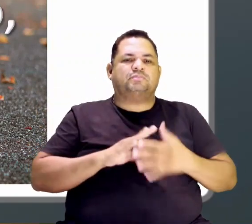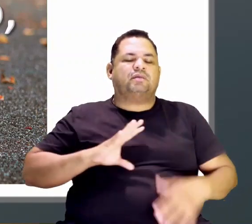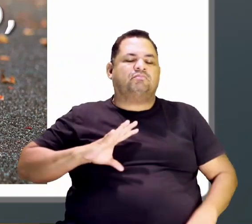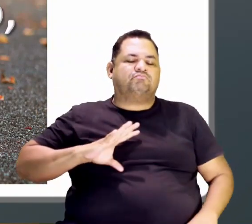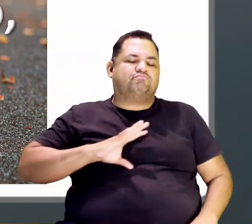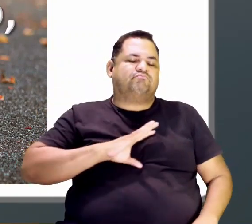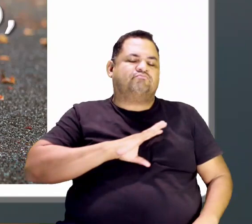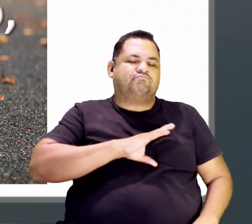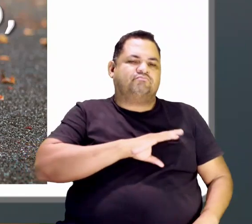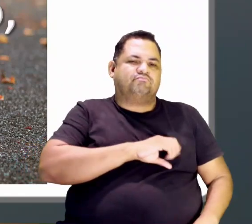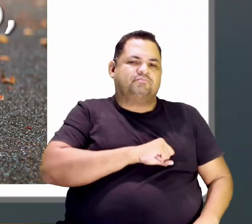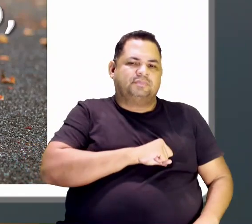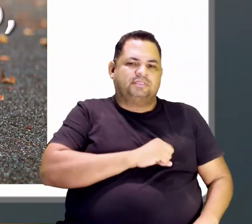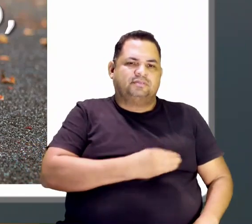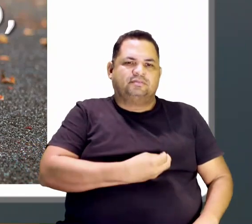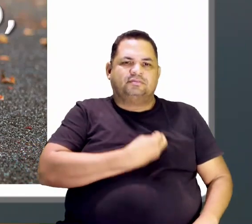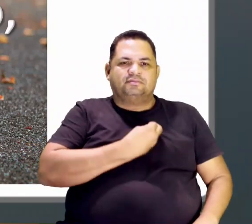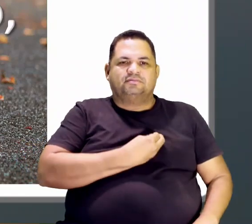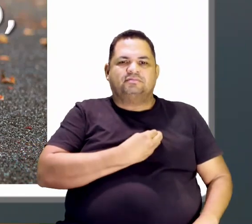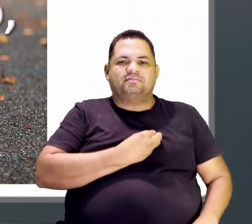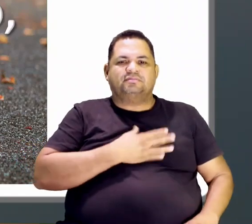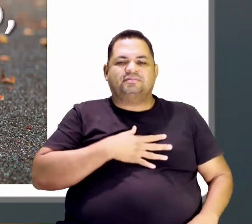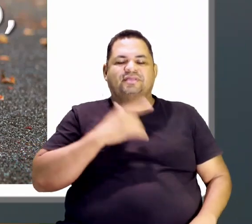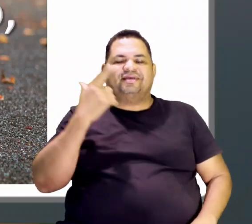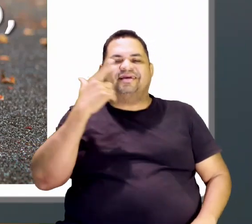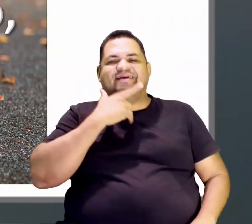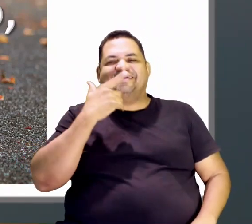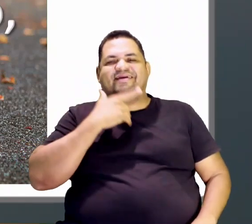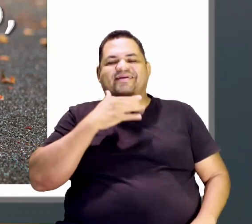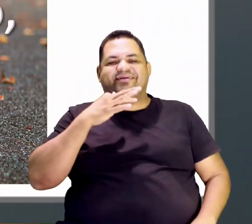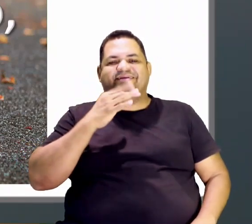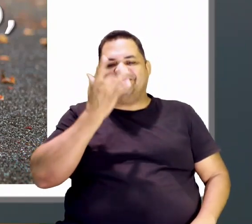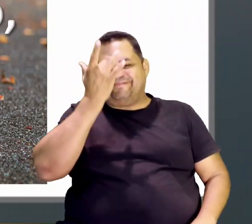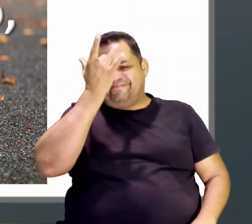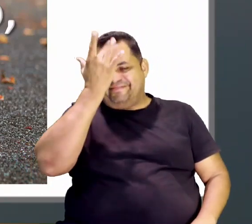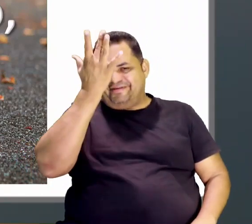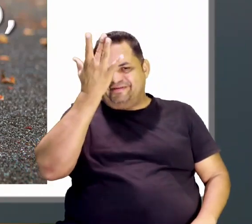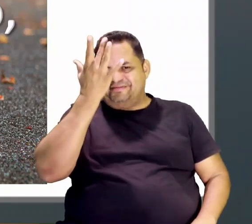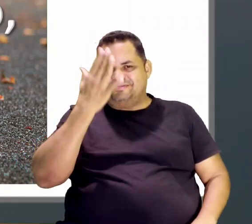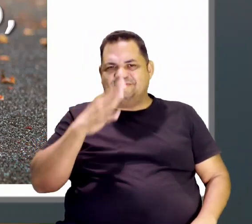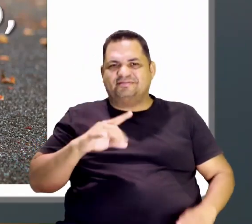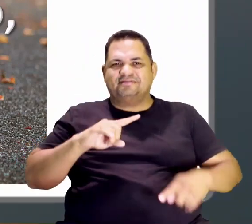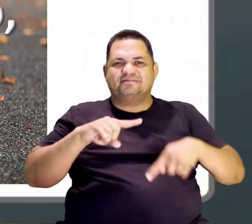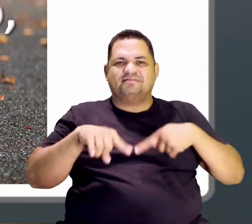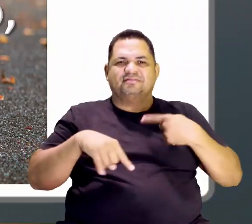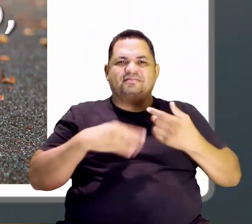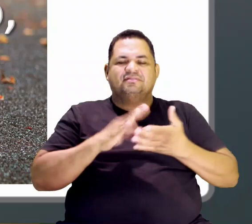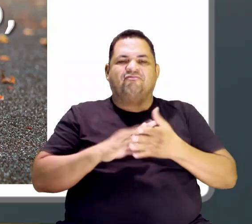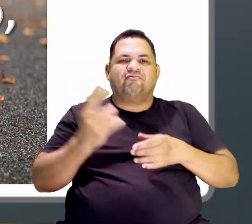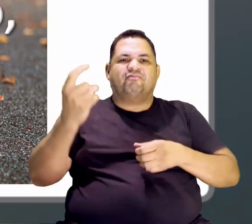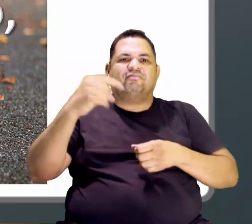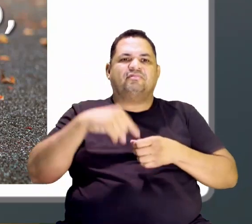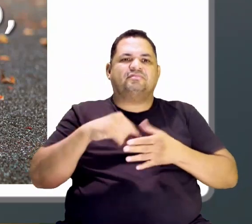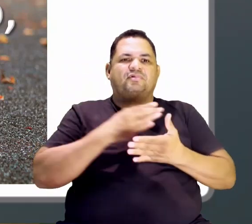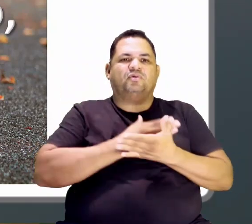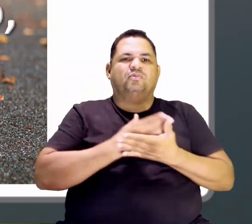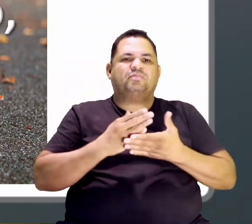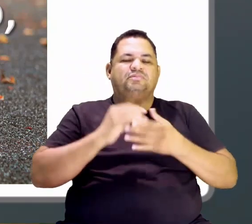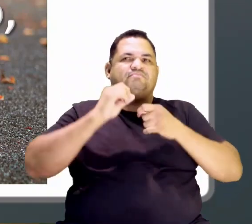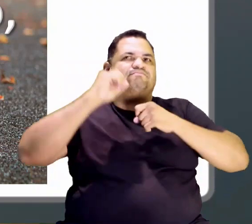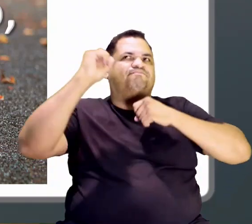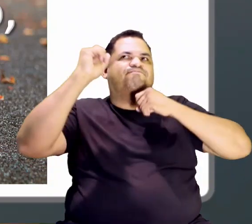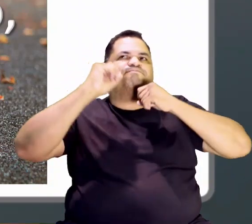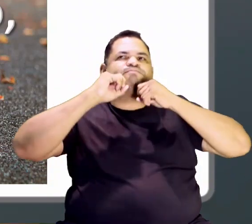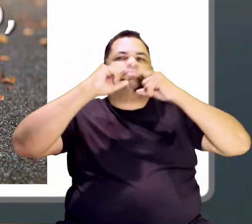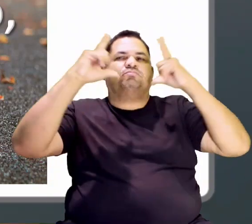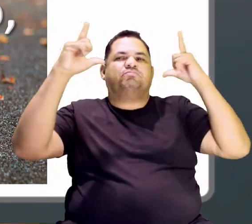perceberam, né? Eu tenho um sorriso fácil, eu gosto disso. E aí, quando eu volto para o exercício, parece que tudo começa a brilhar, tudo começa a se